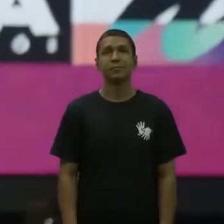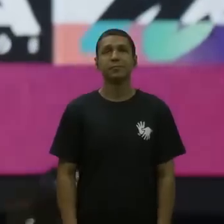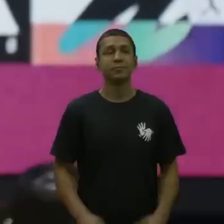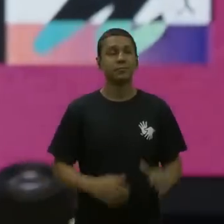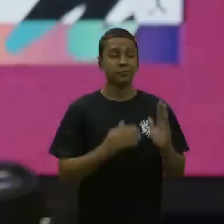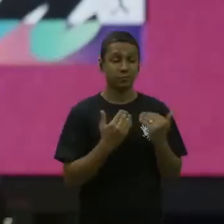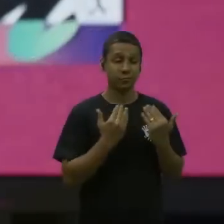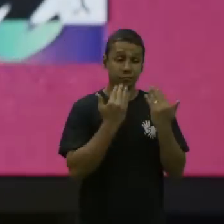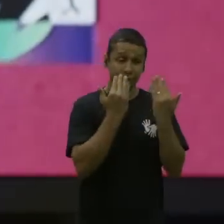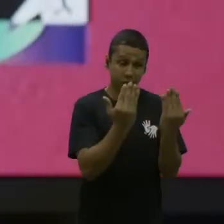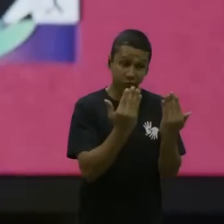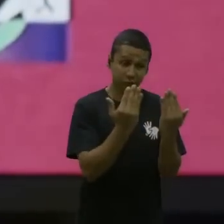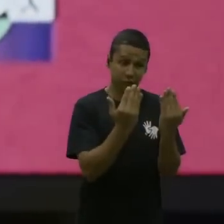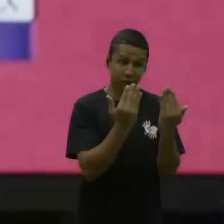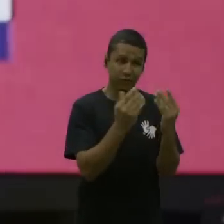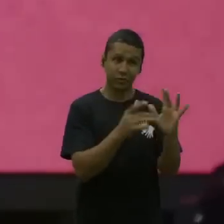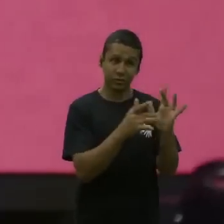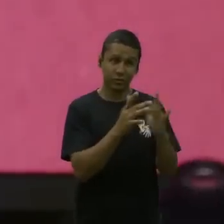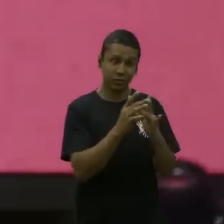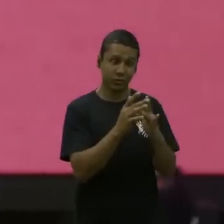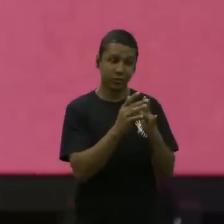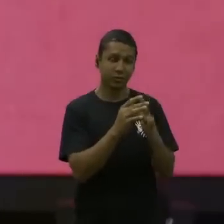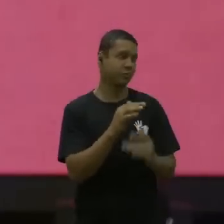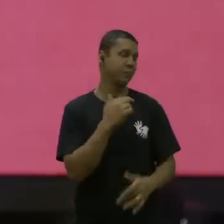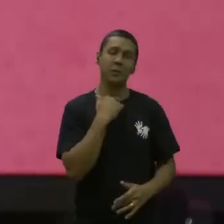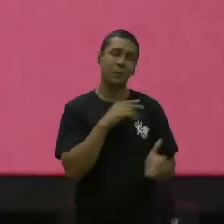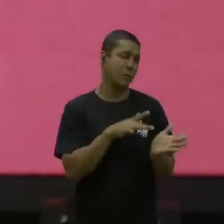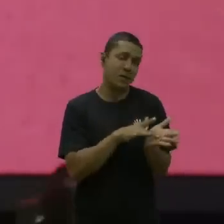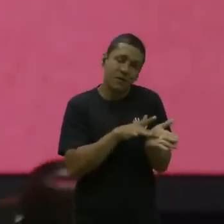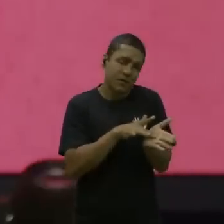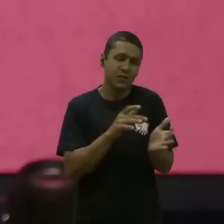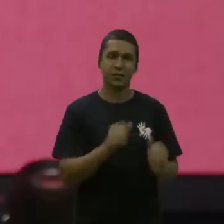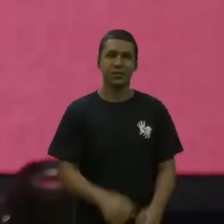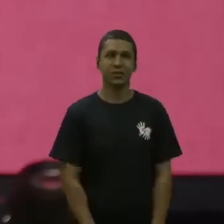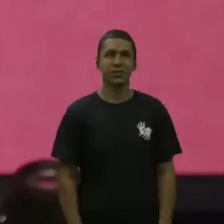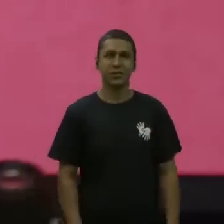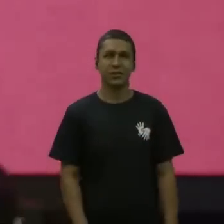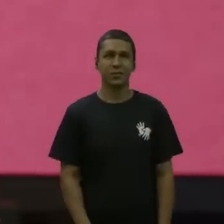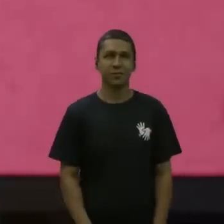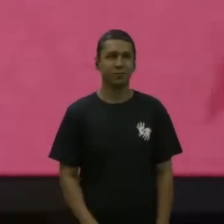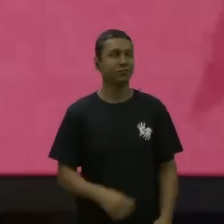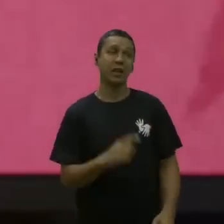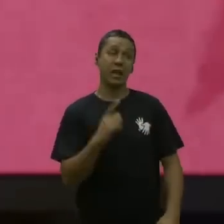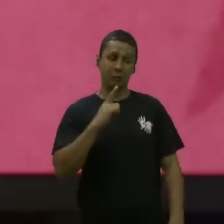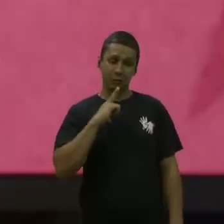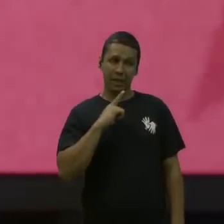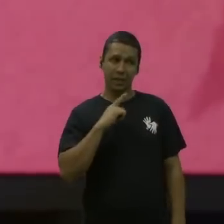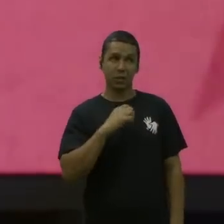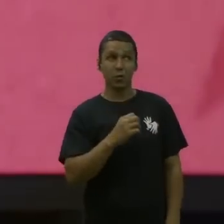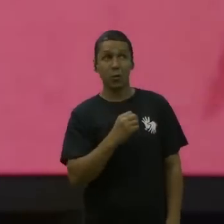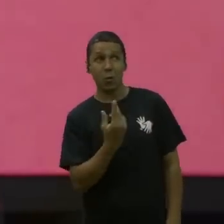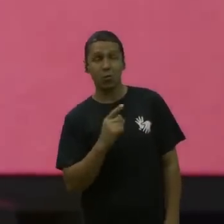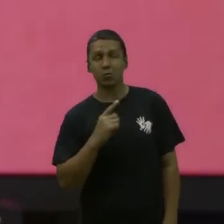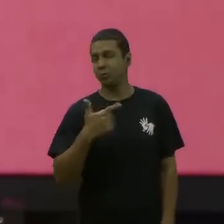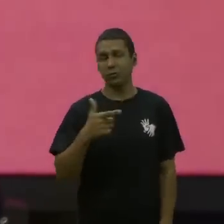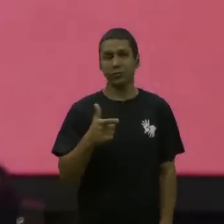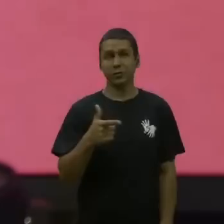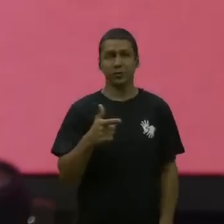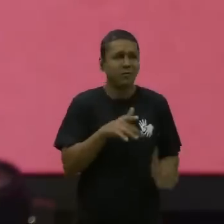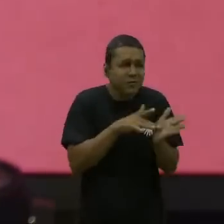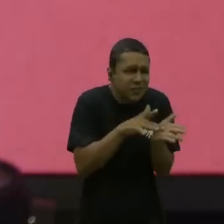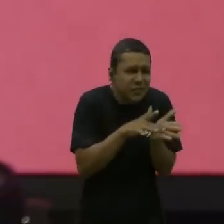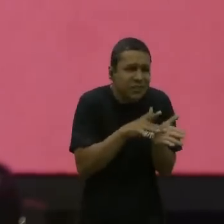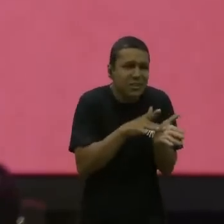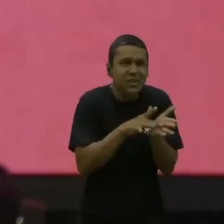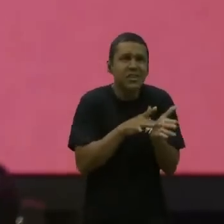Diante dele não adianta fingir que é o que não é. Não adianta fingir que tem o que não tem. Não adianta